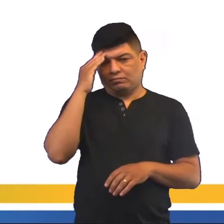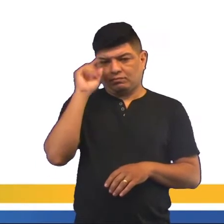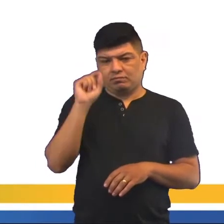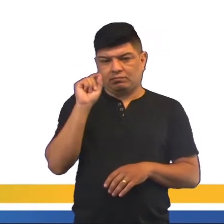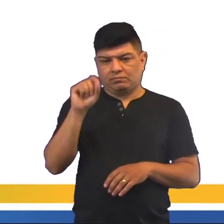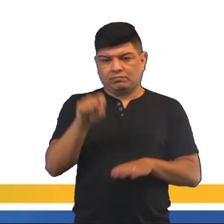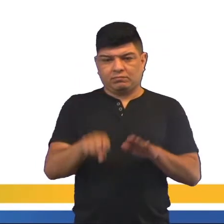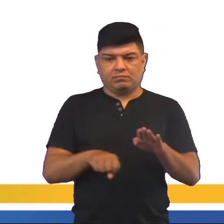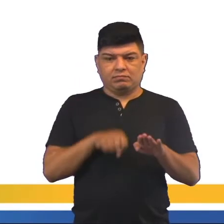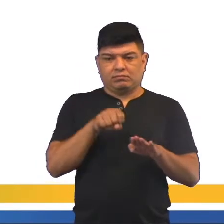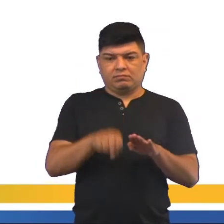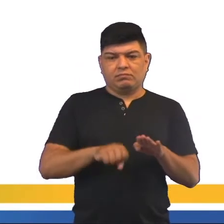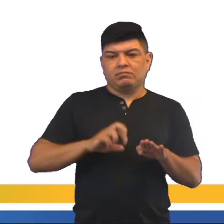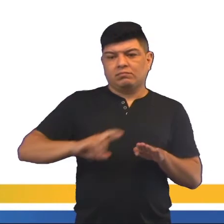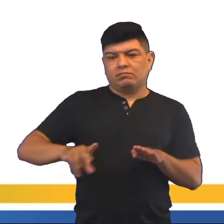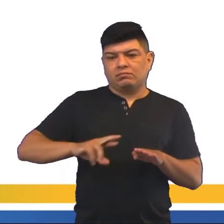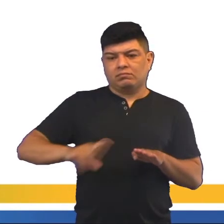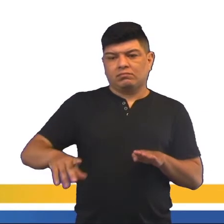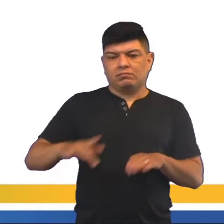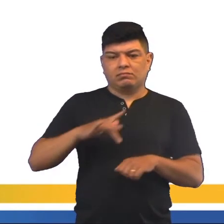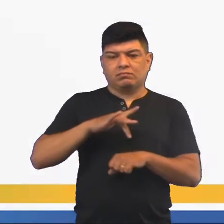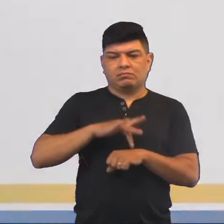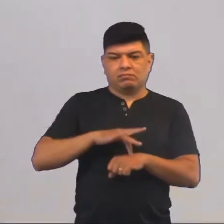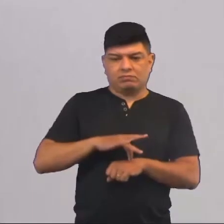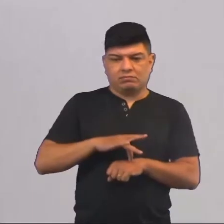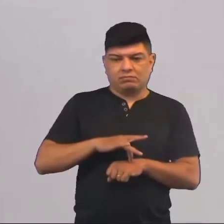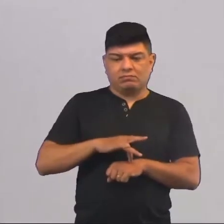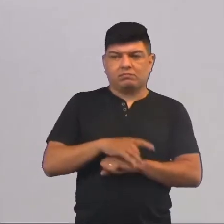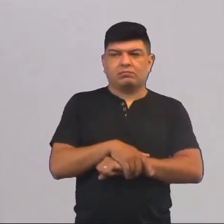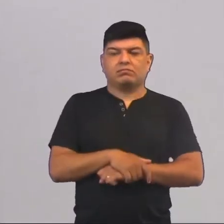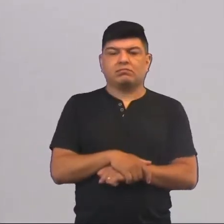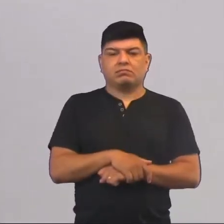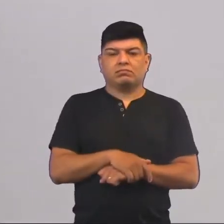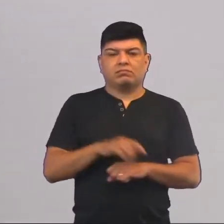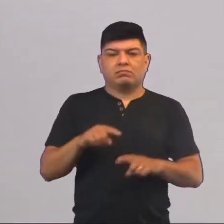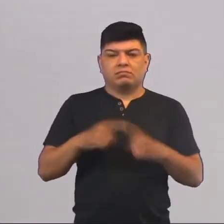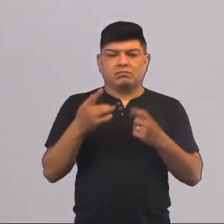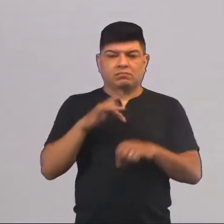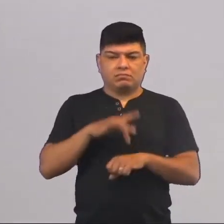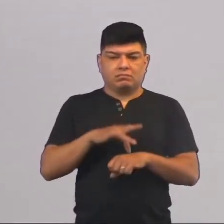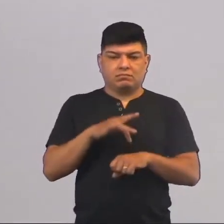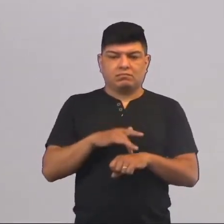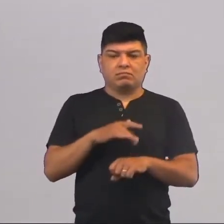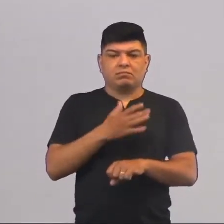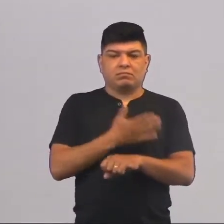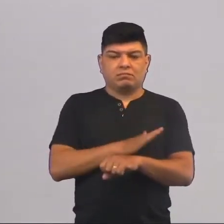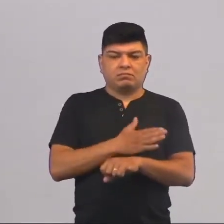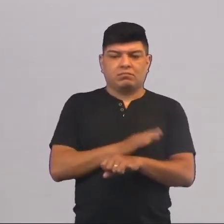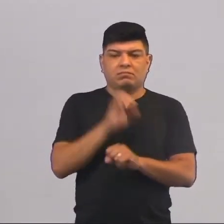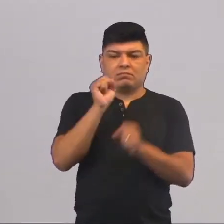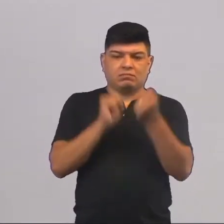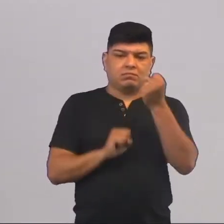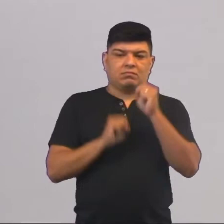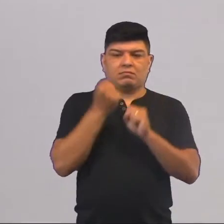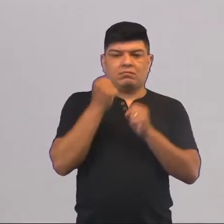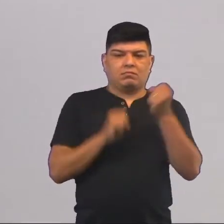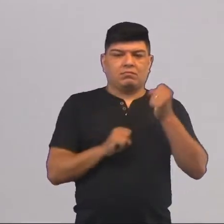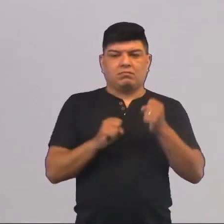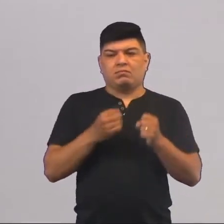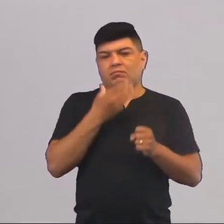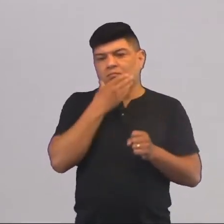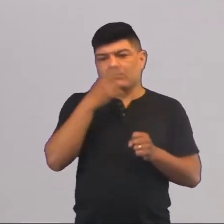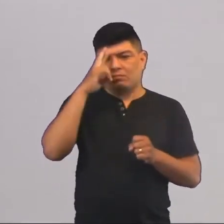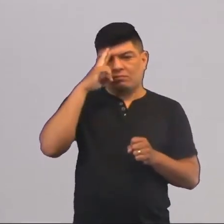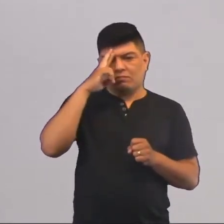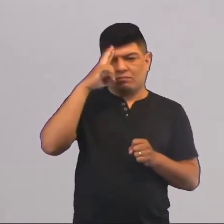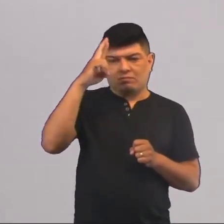que a máquina não era culpada, mas a culpa seria da dinâmica industrial, do patrão,